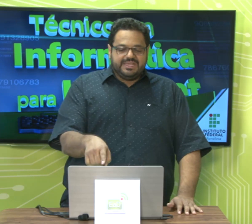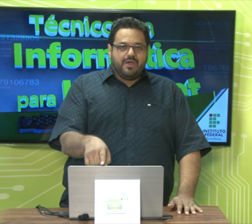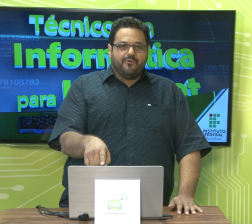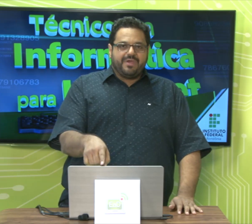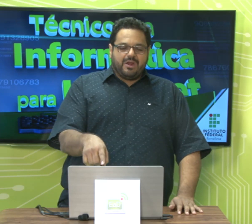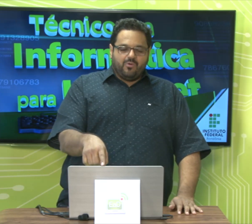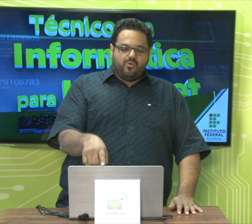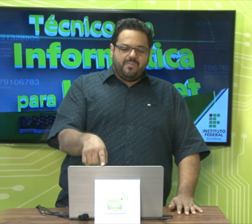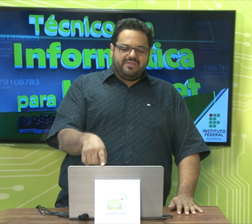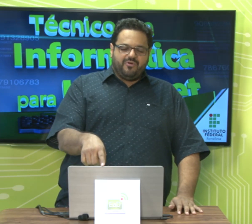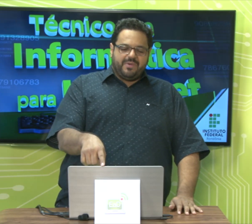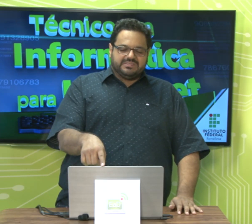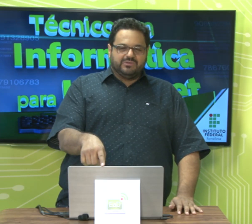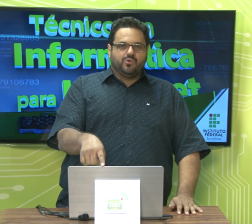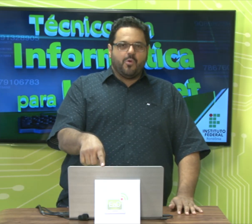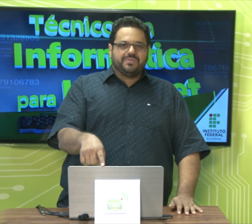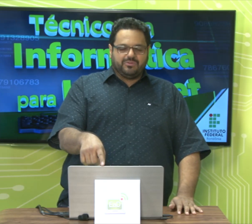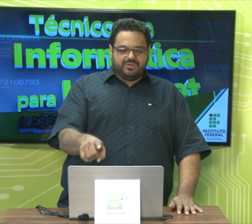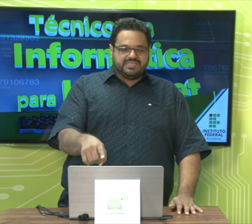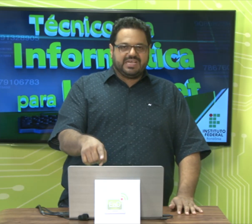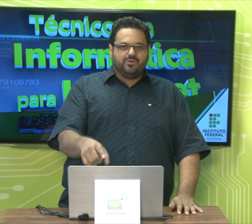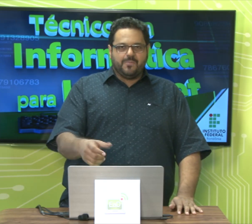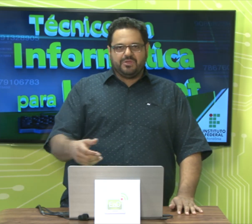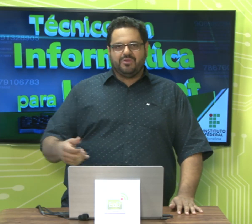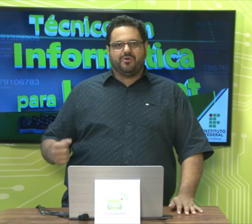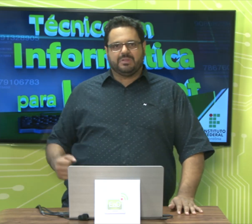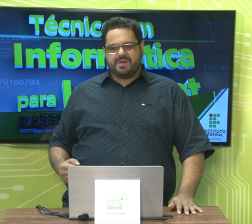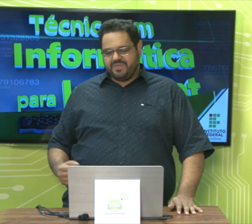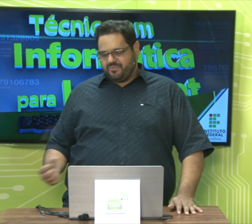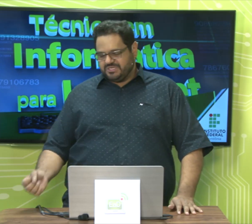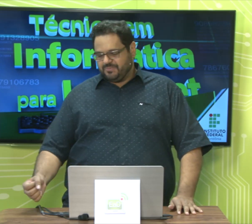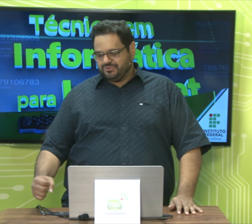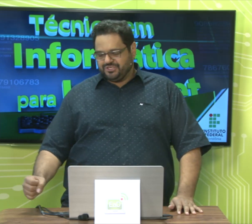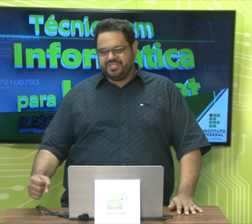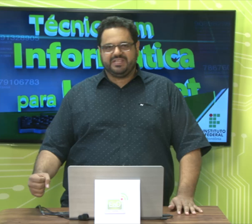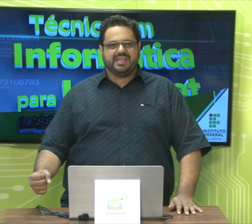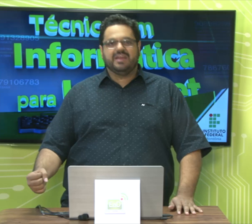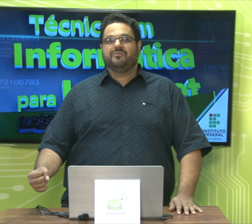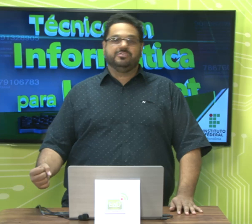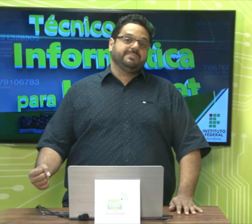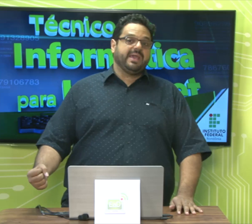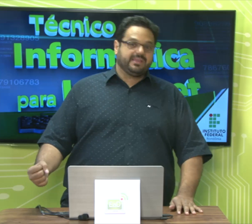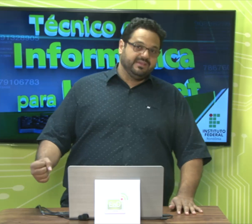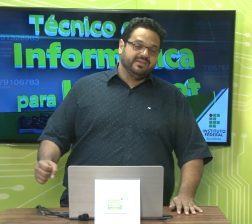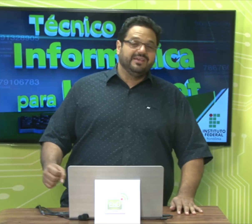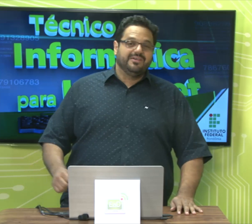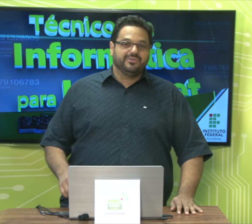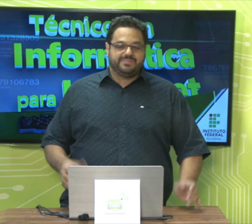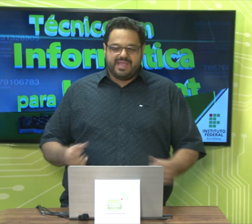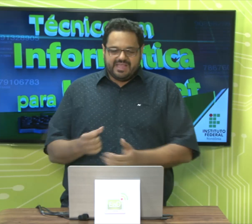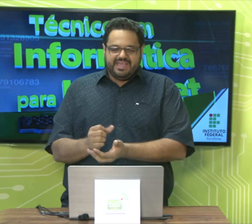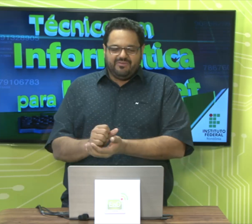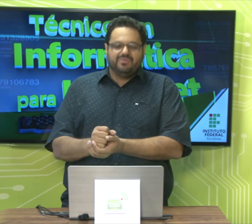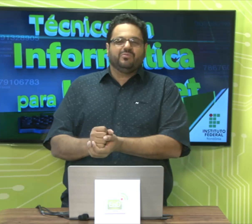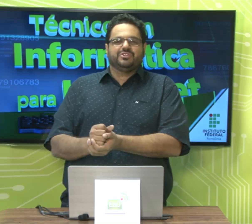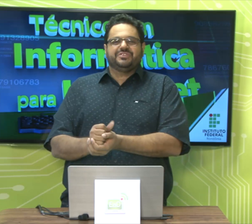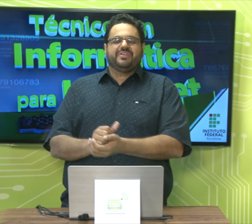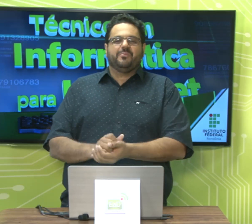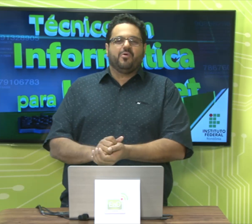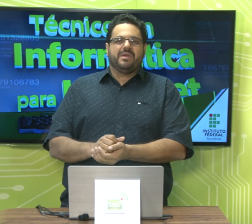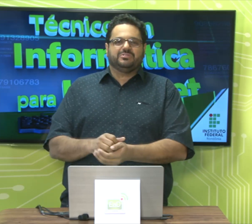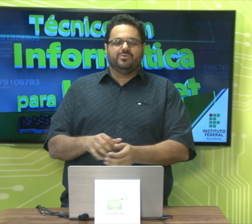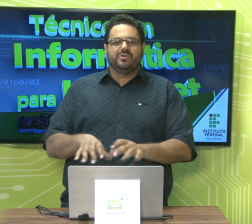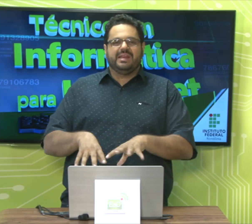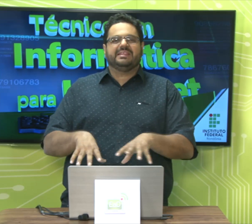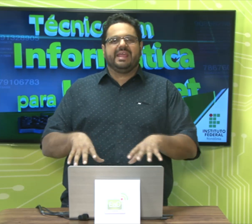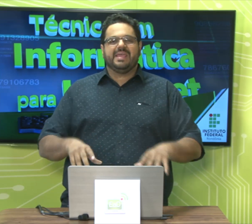que se houver alguma informação do computador que sai do computador e volta para mim, por exemplo, o joystick tem aquele forceback. Forceback é aquele quando o joystick fica um